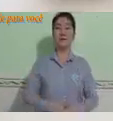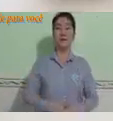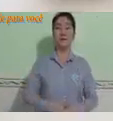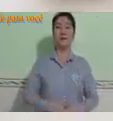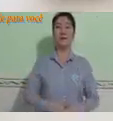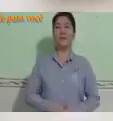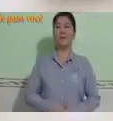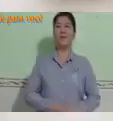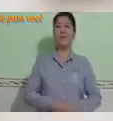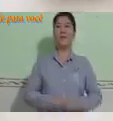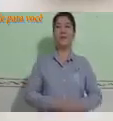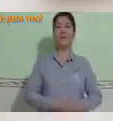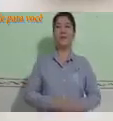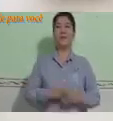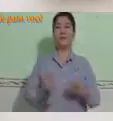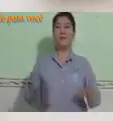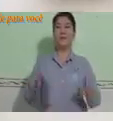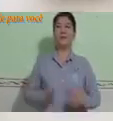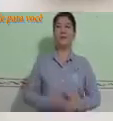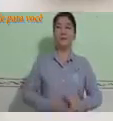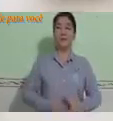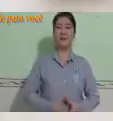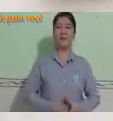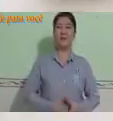OQSAOSAS e acento agudo